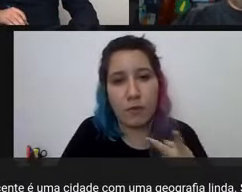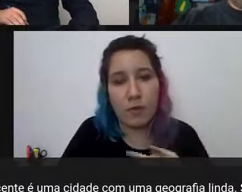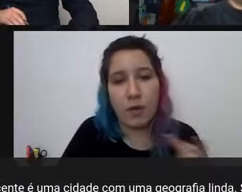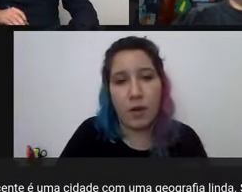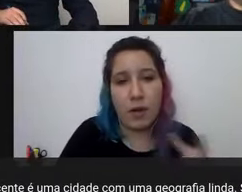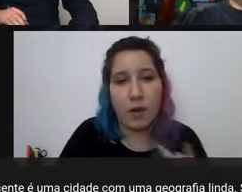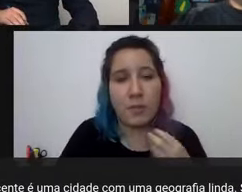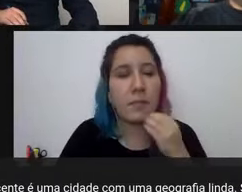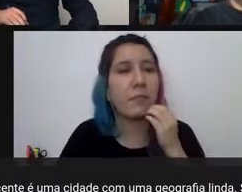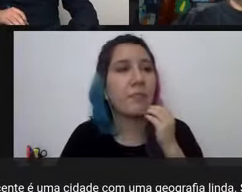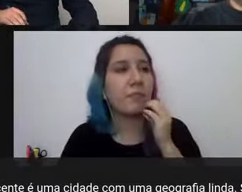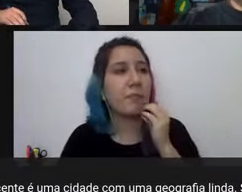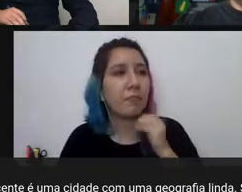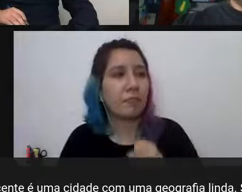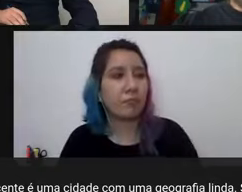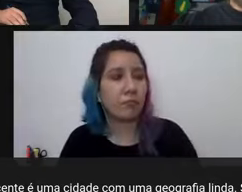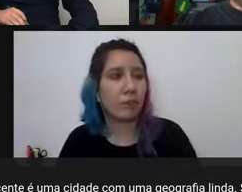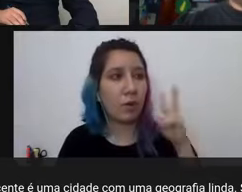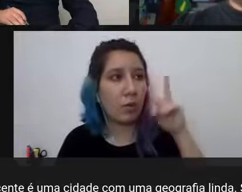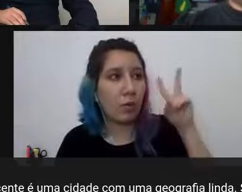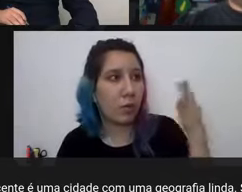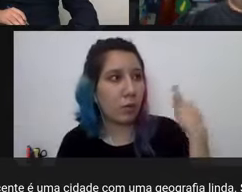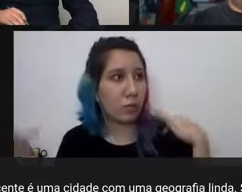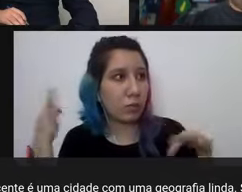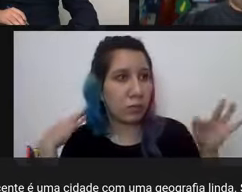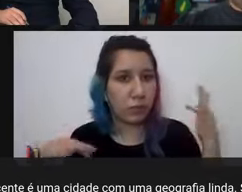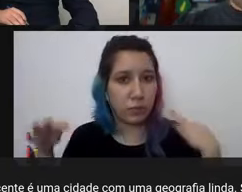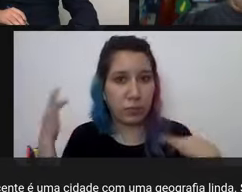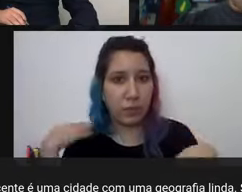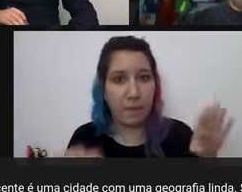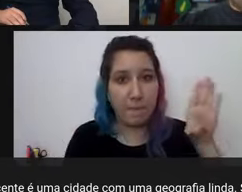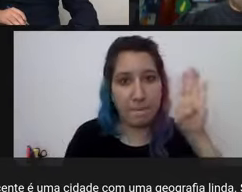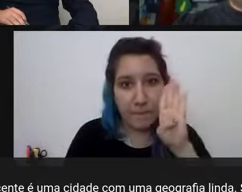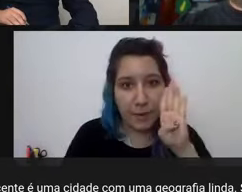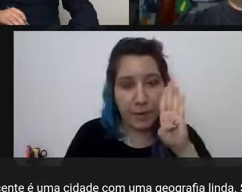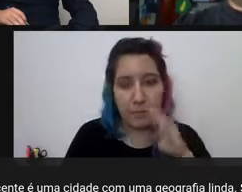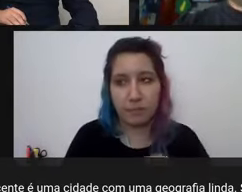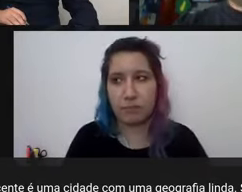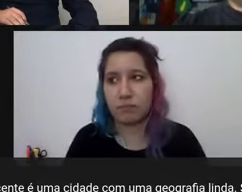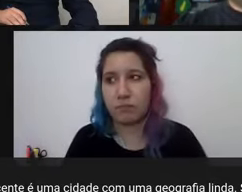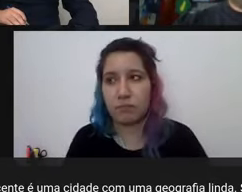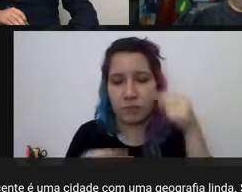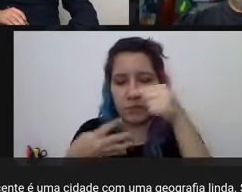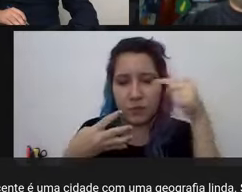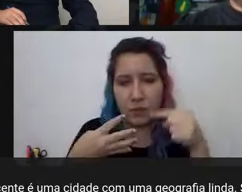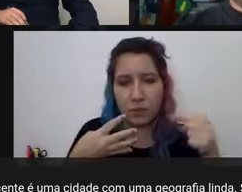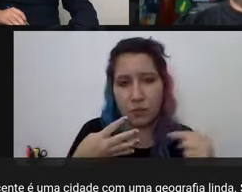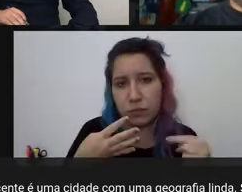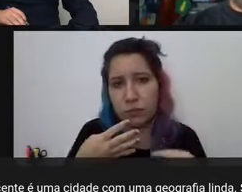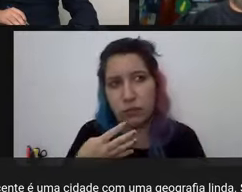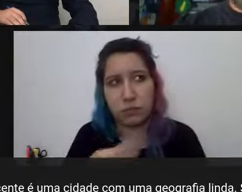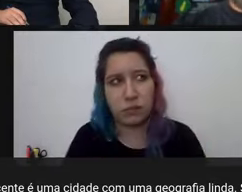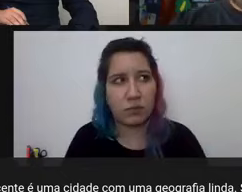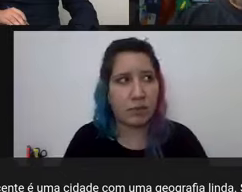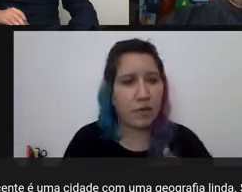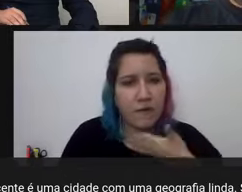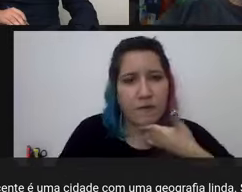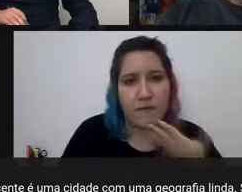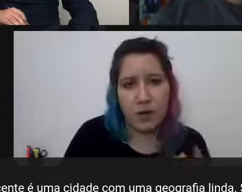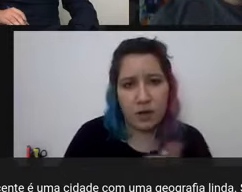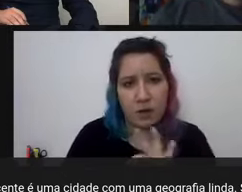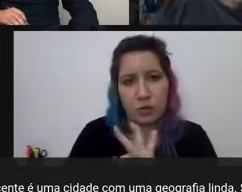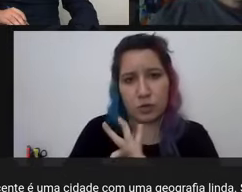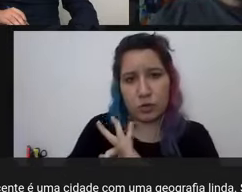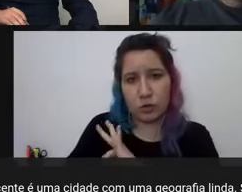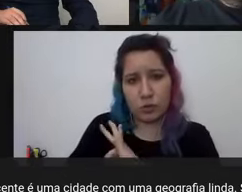somos classificados no Ministério do Turismo como categoria B, que é um problema, é muito, de forma muito fácil, de forma técnica, a gente